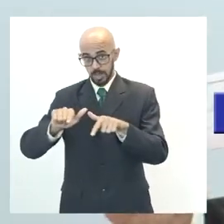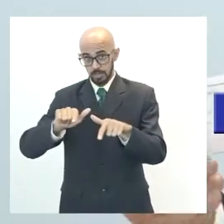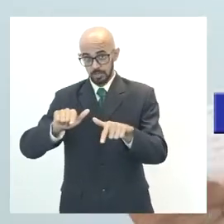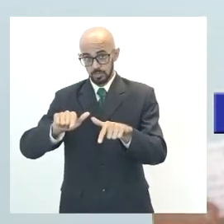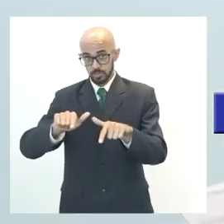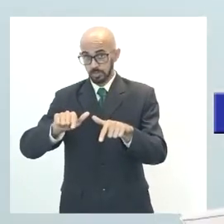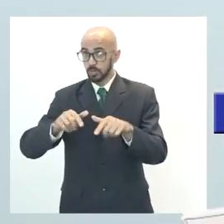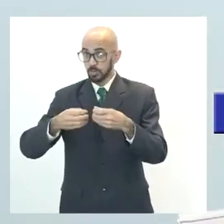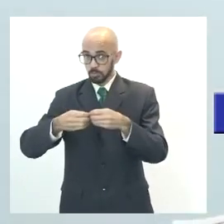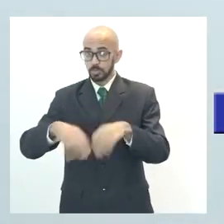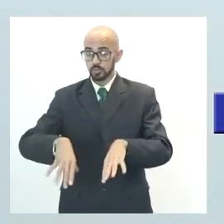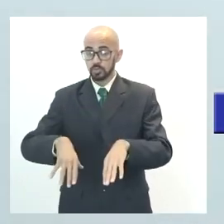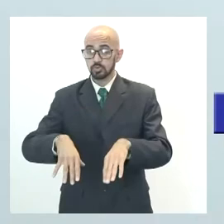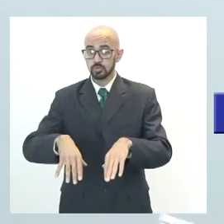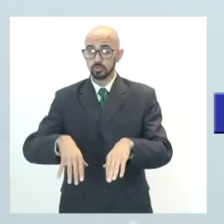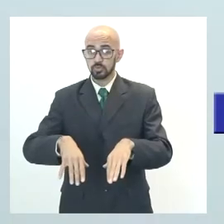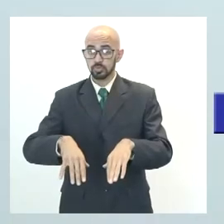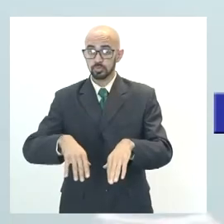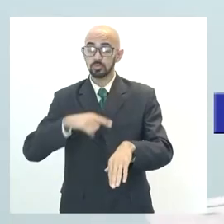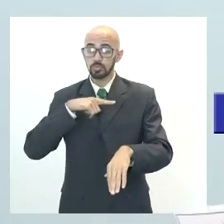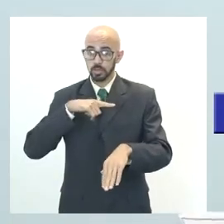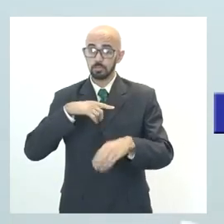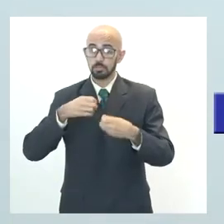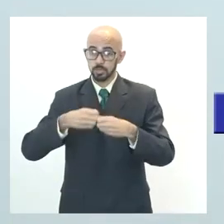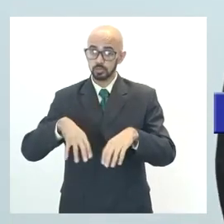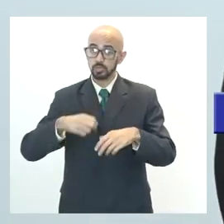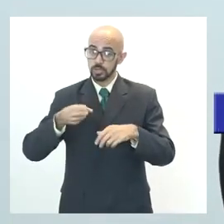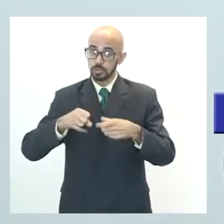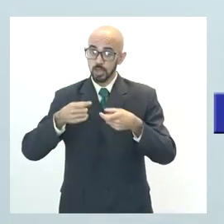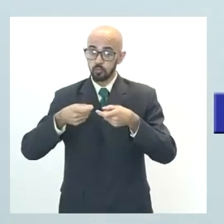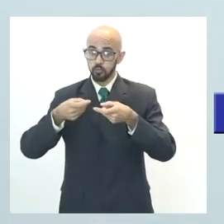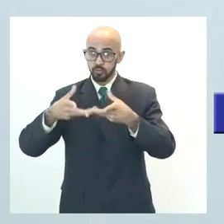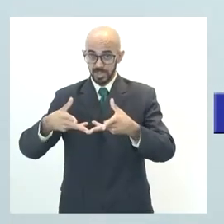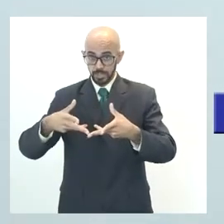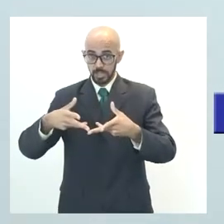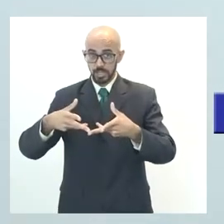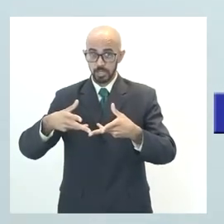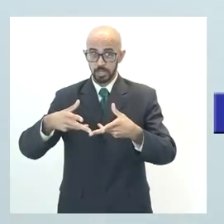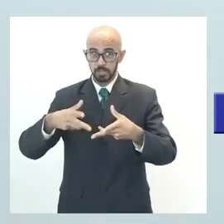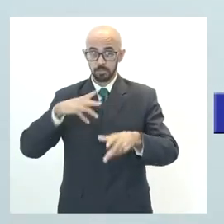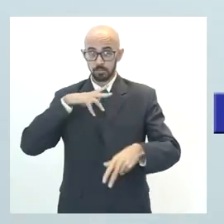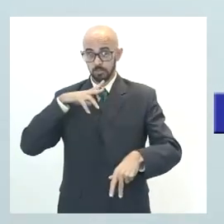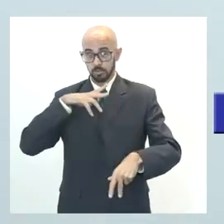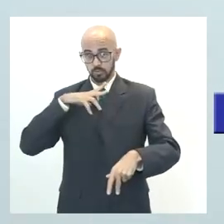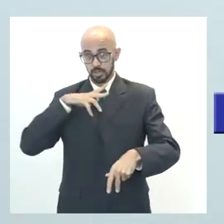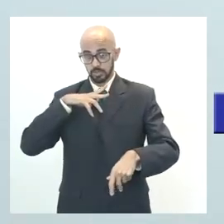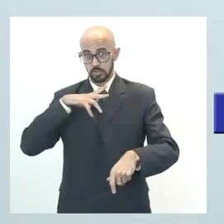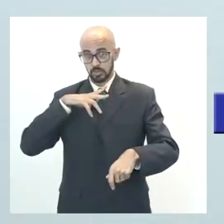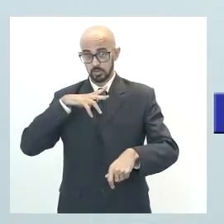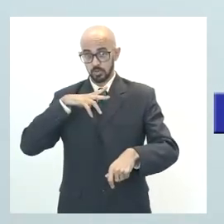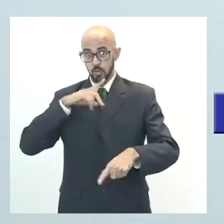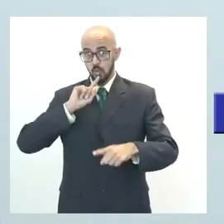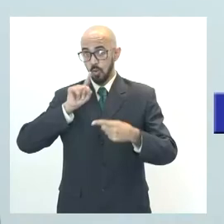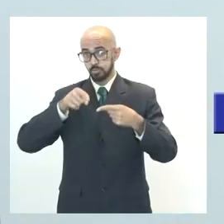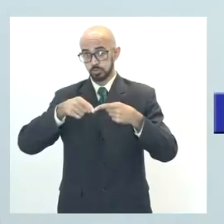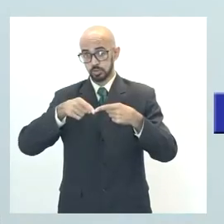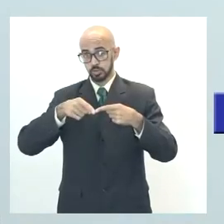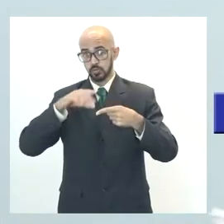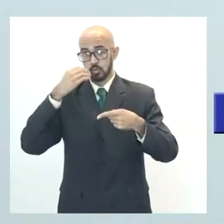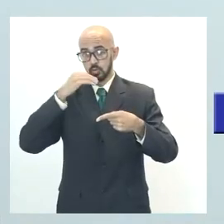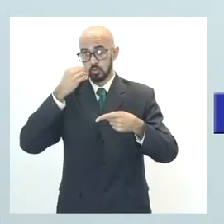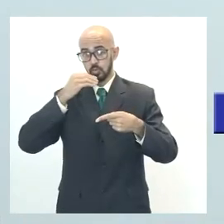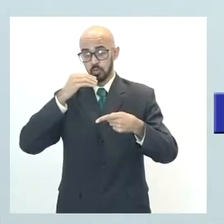compra juízo e com a privatização sendo o objetivo o lucro